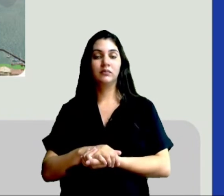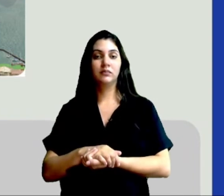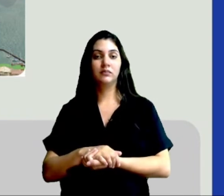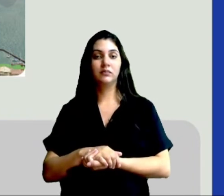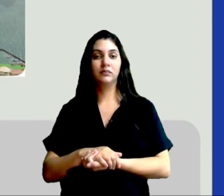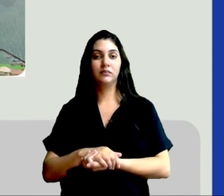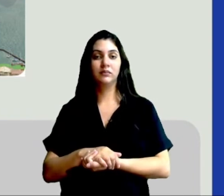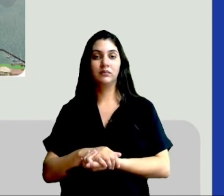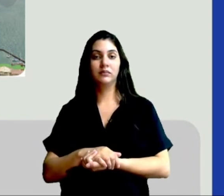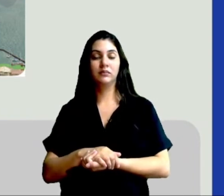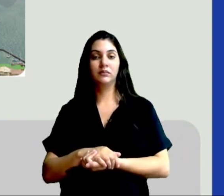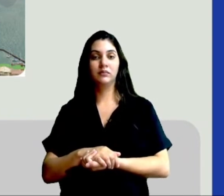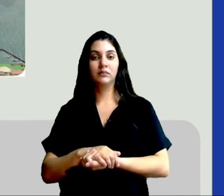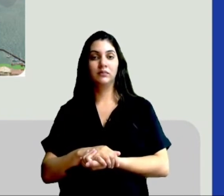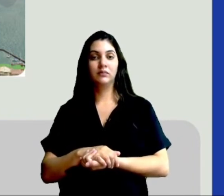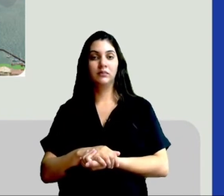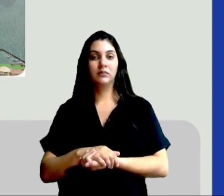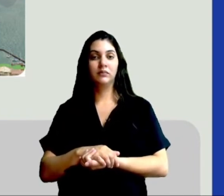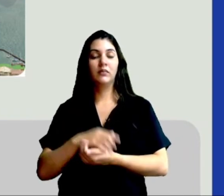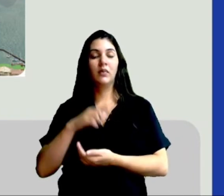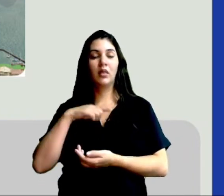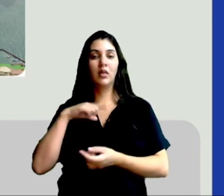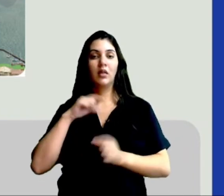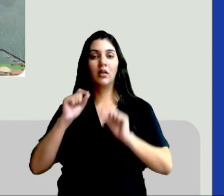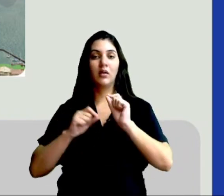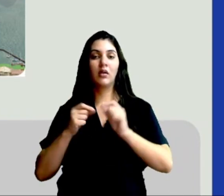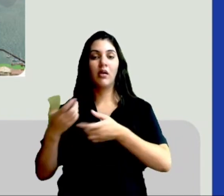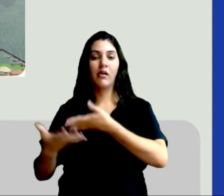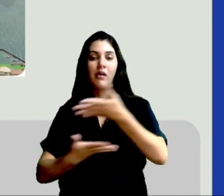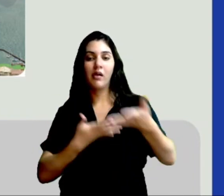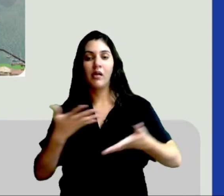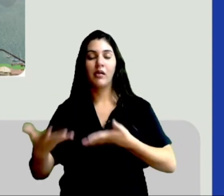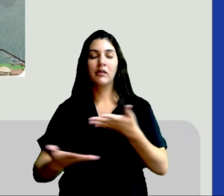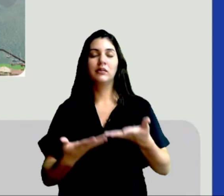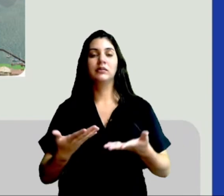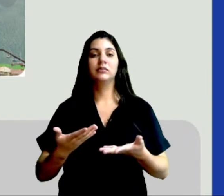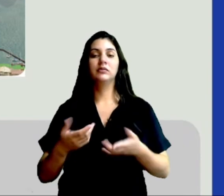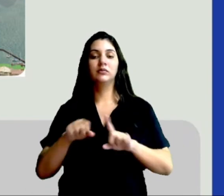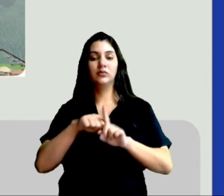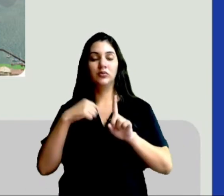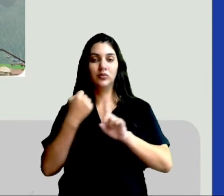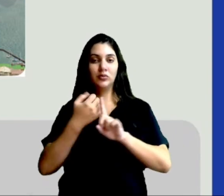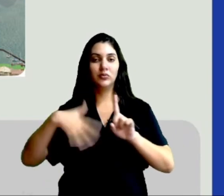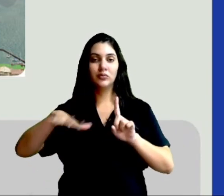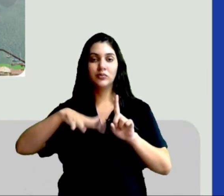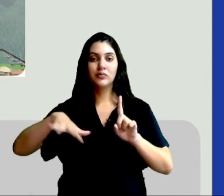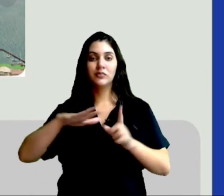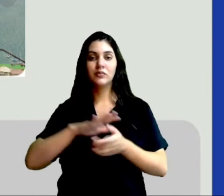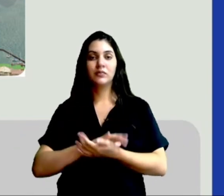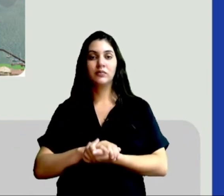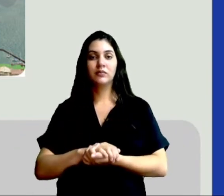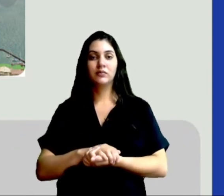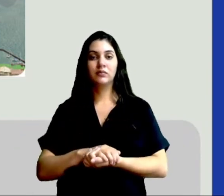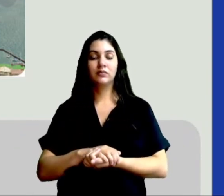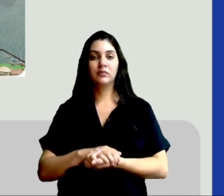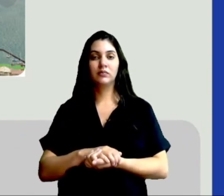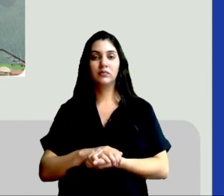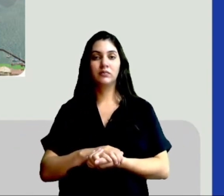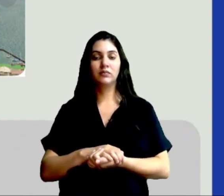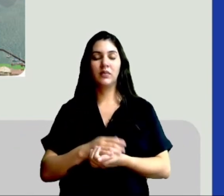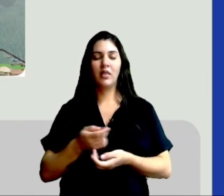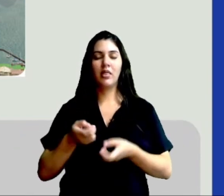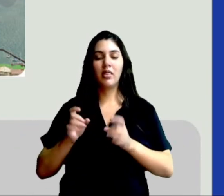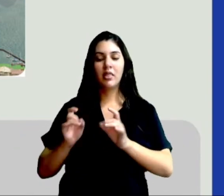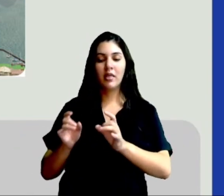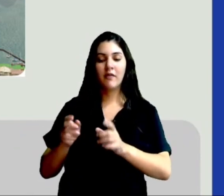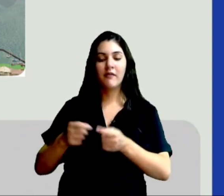que tem um poder aquisitivo relativamente bom também, né? Os indicadores sociais, né? Uma renda per capita, né?